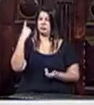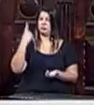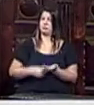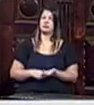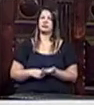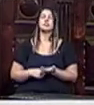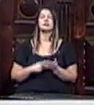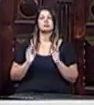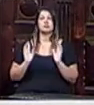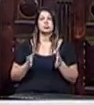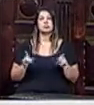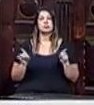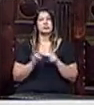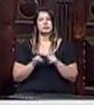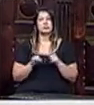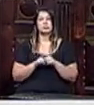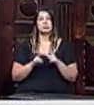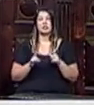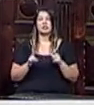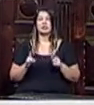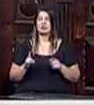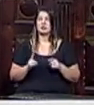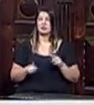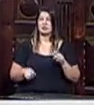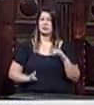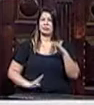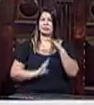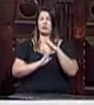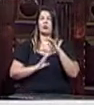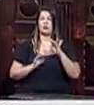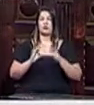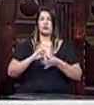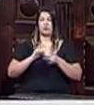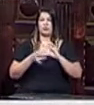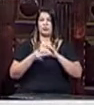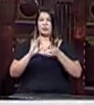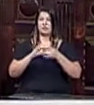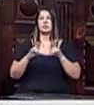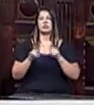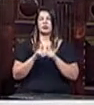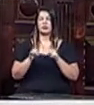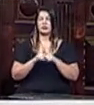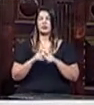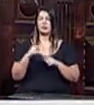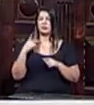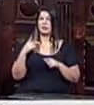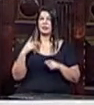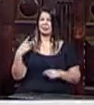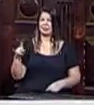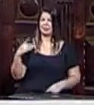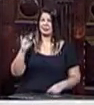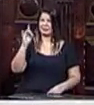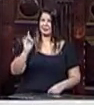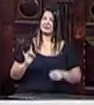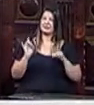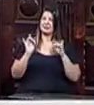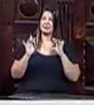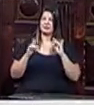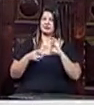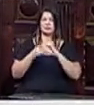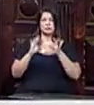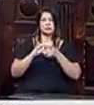da realização dos Jogos Olímpicos e Paralímpicos Rio 2016. O artigo